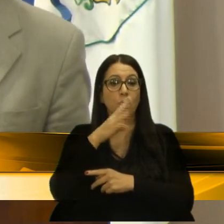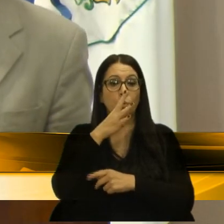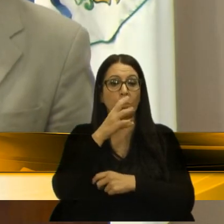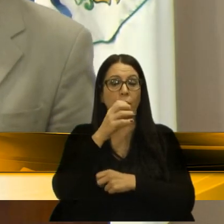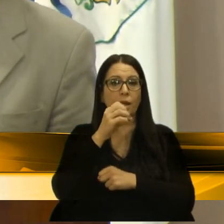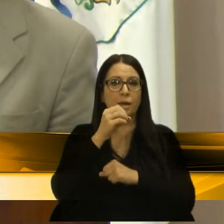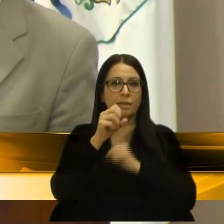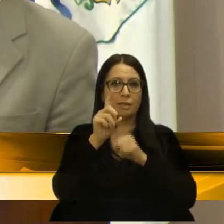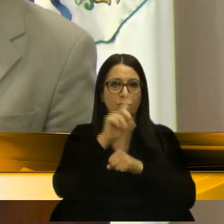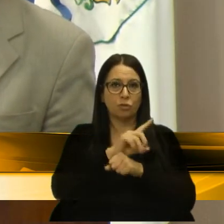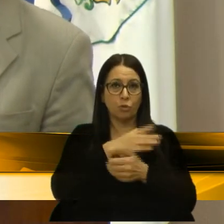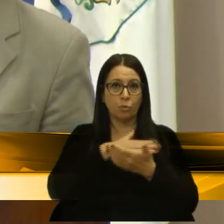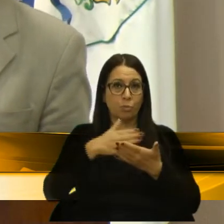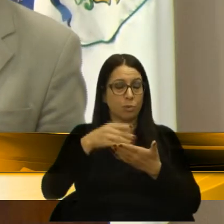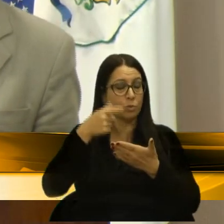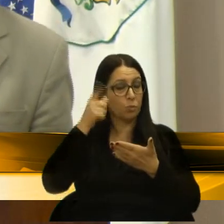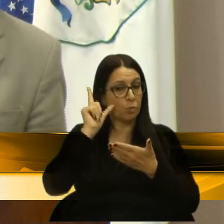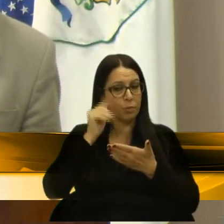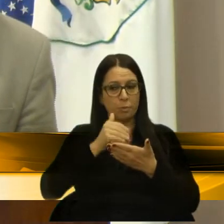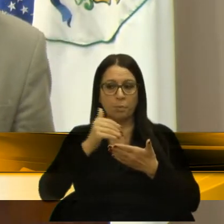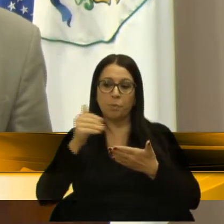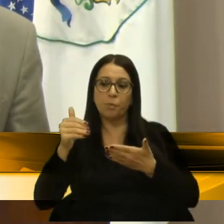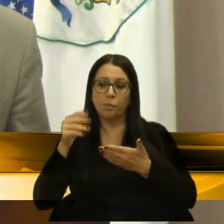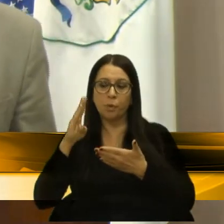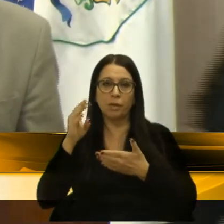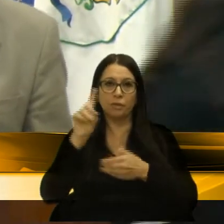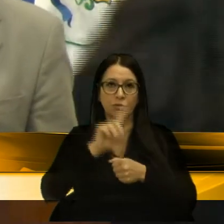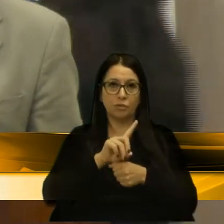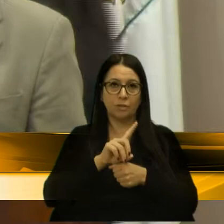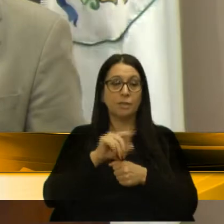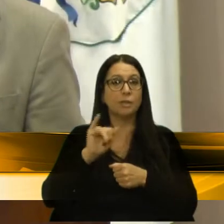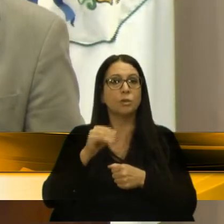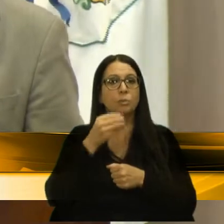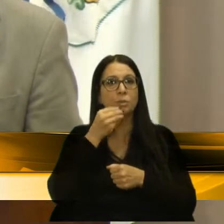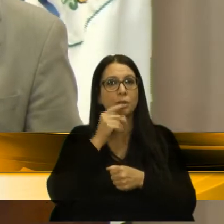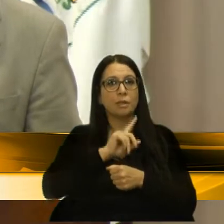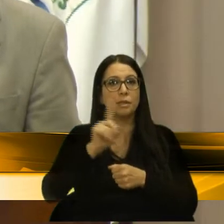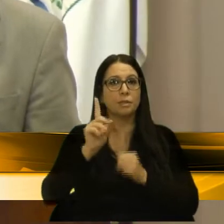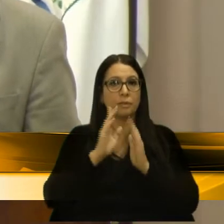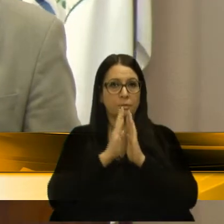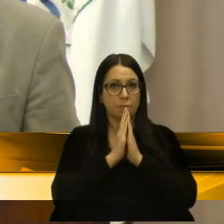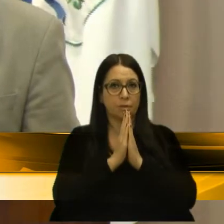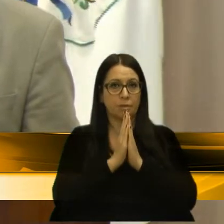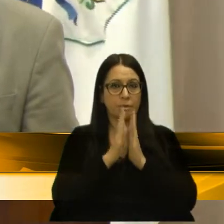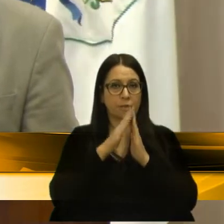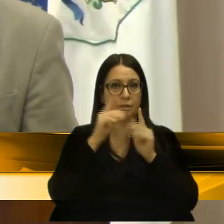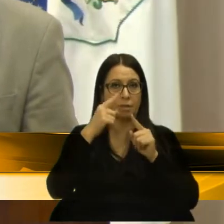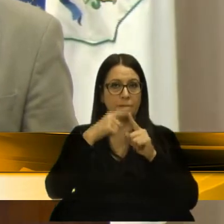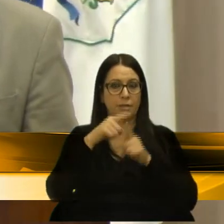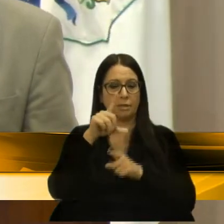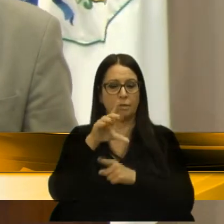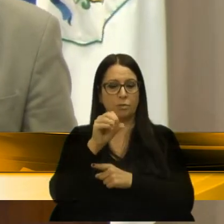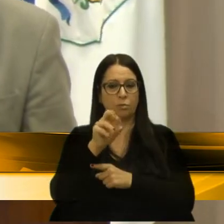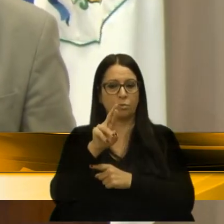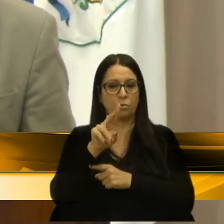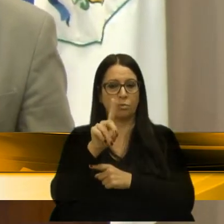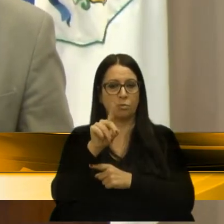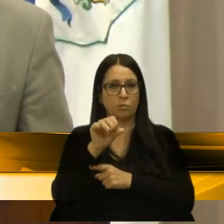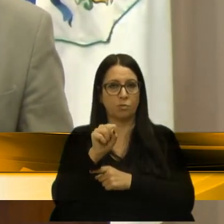ontem, na quarta-feira de cinzas, e quem teve a oportunidade de ir à missa, eu fui ali na igreja de Lourdes, no final da